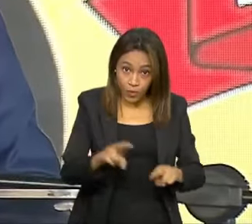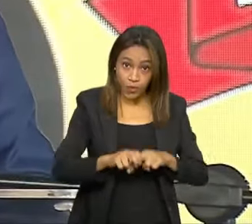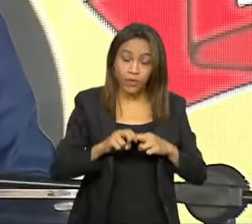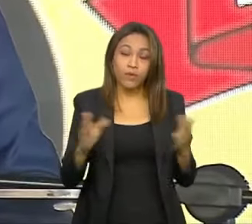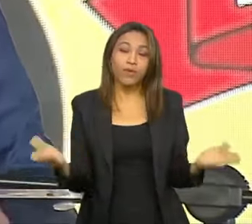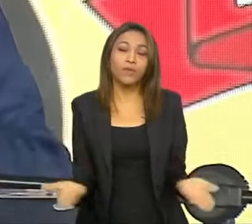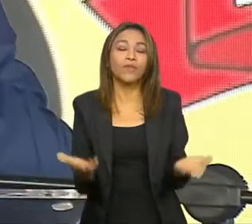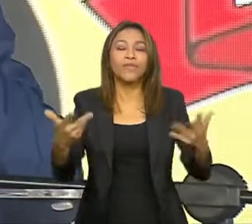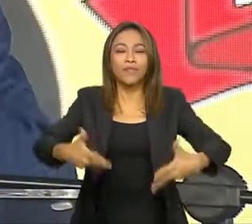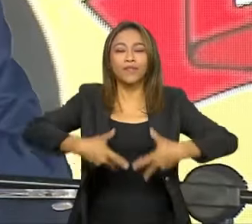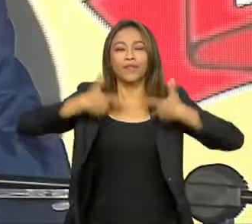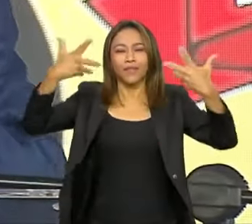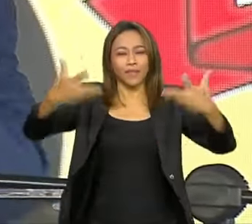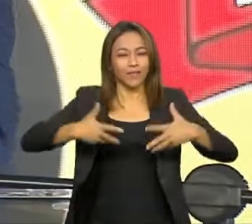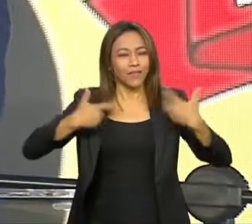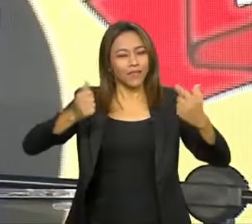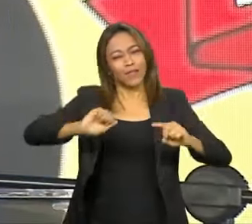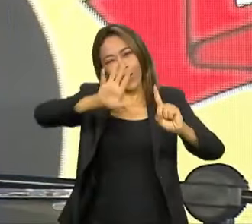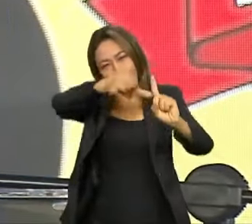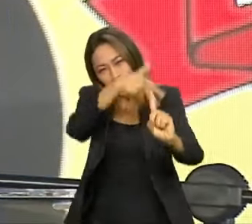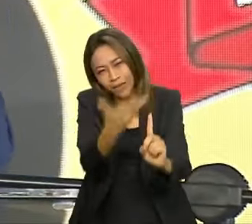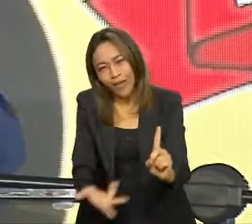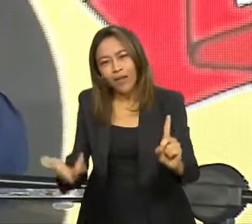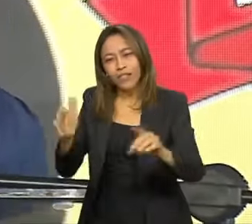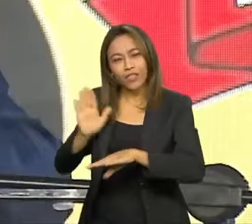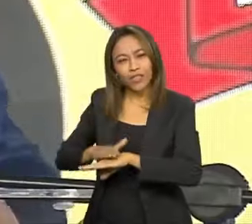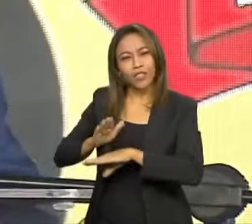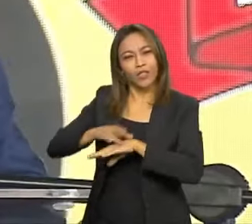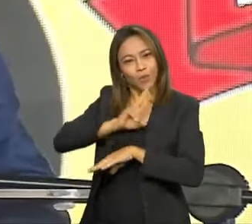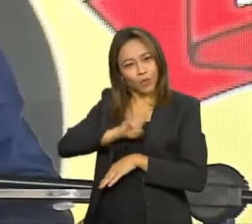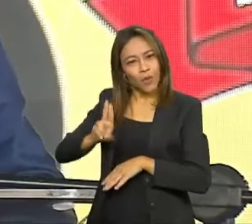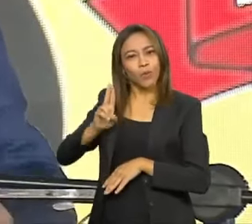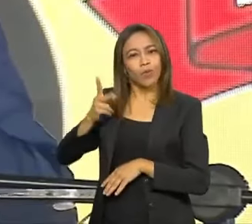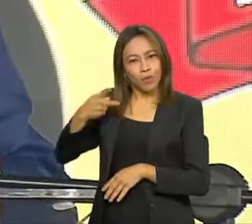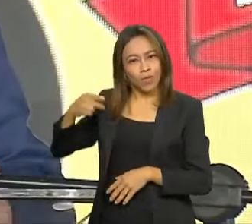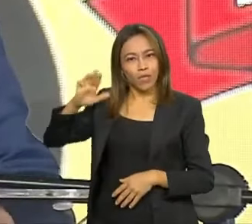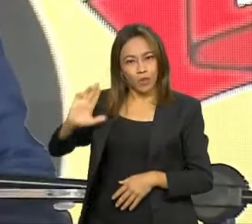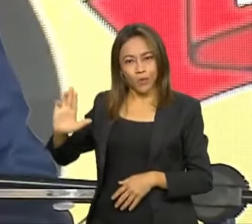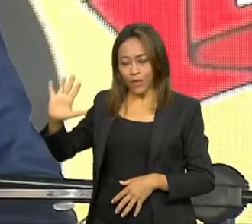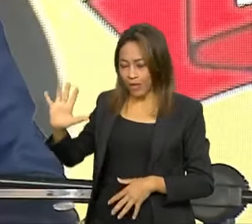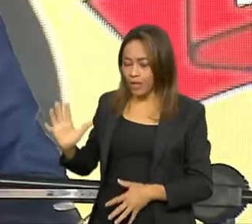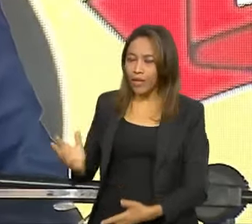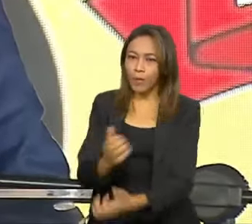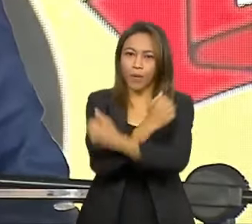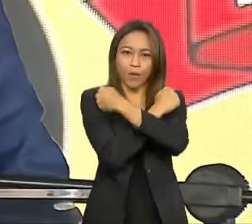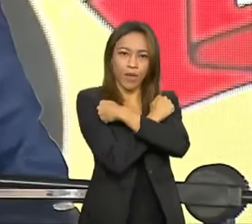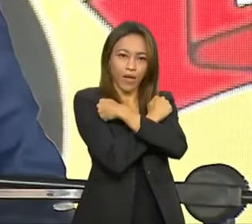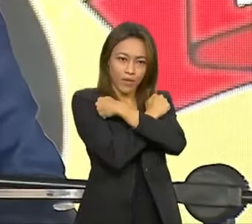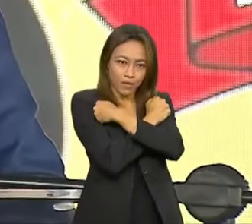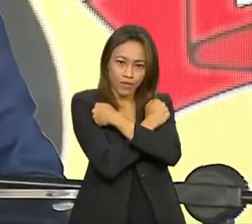alegria, homenageio, em nome do presidente Lula, transmito o abraço de todo o